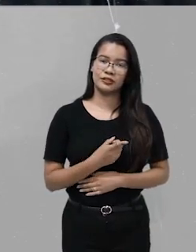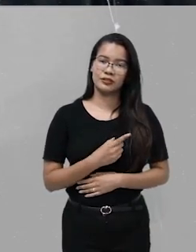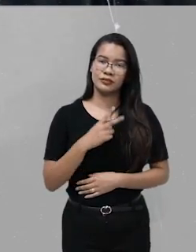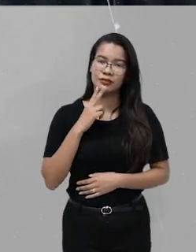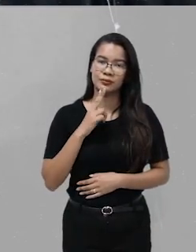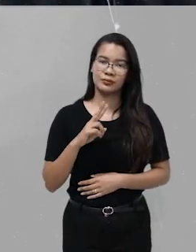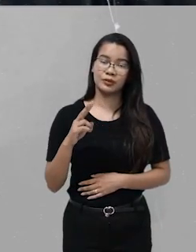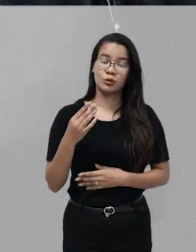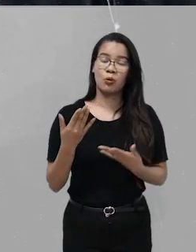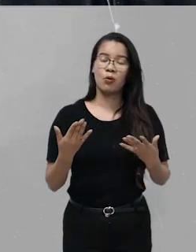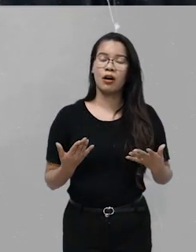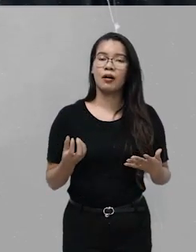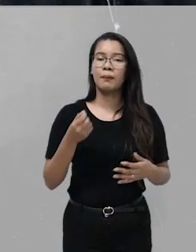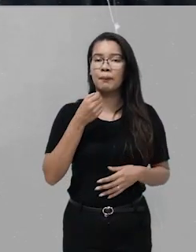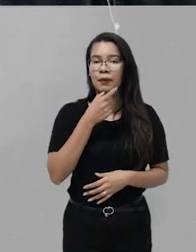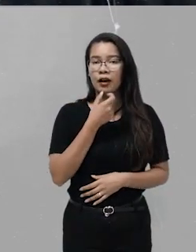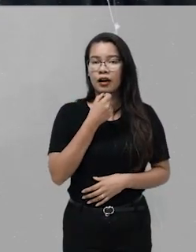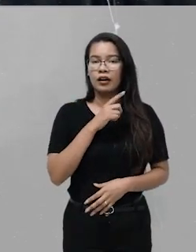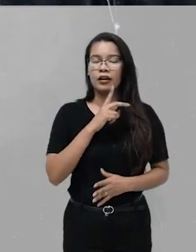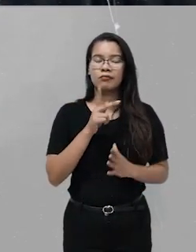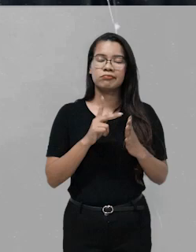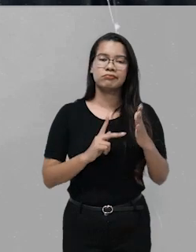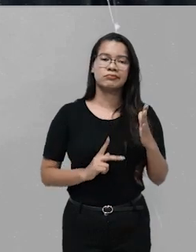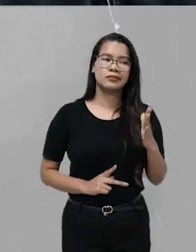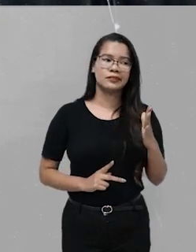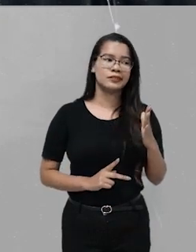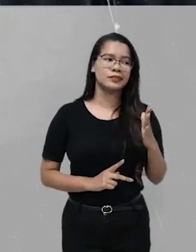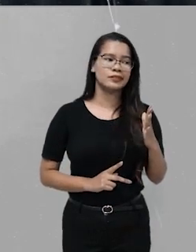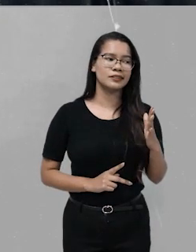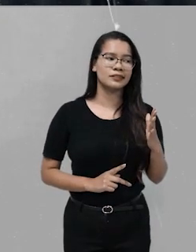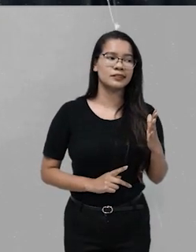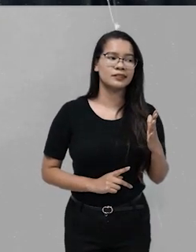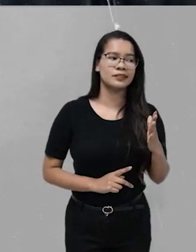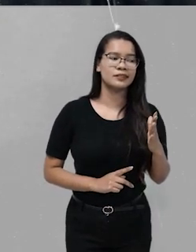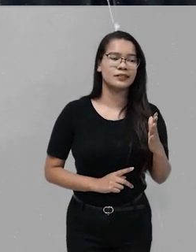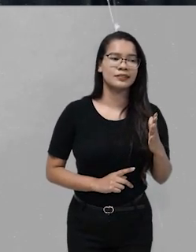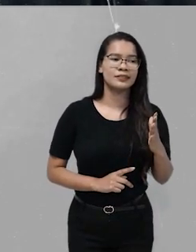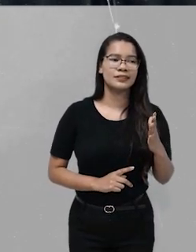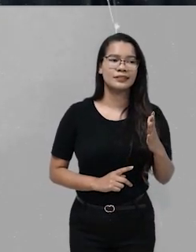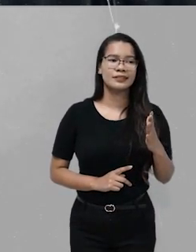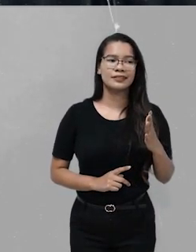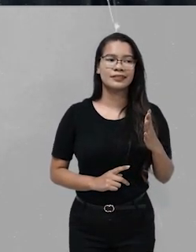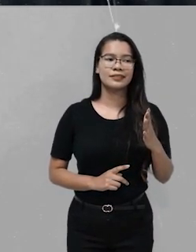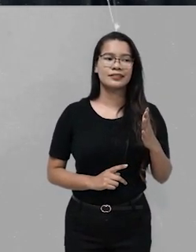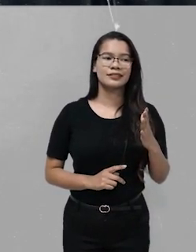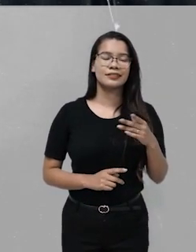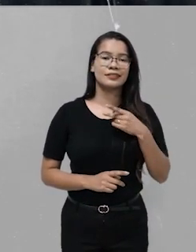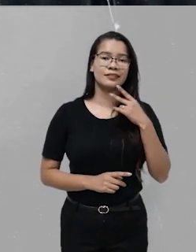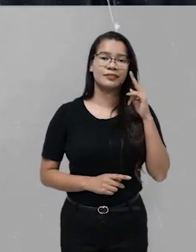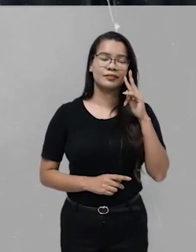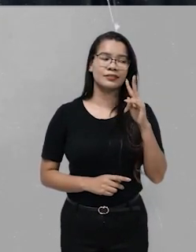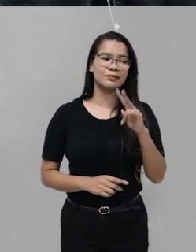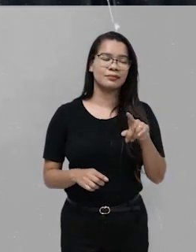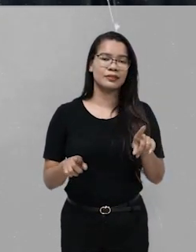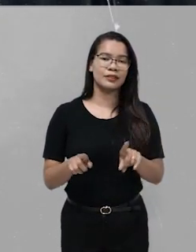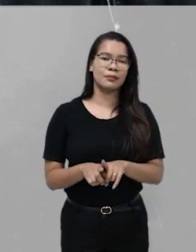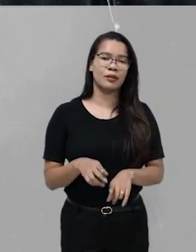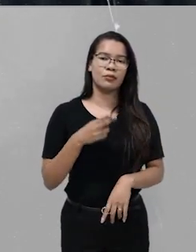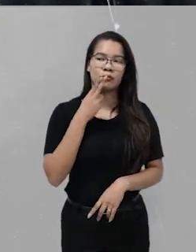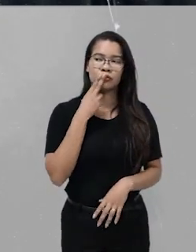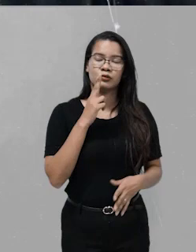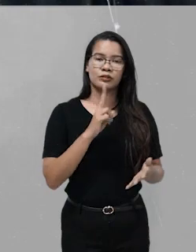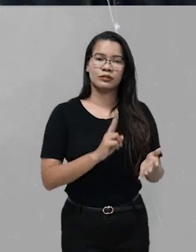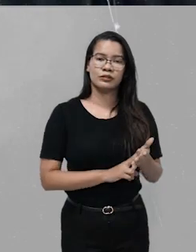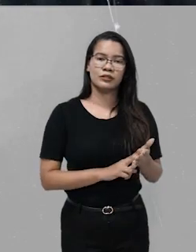Vimos piada, vimos poesia, né? Vimos o poema de Carlos Drummond de Andrade. Vimos uma carta,